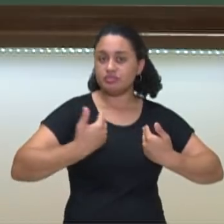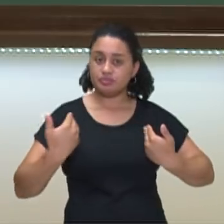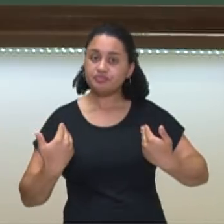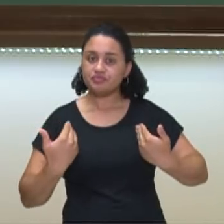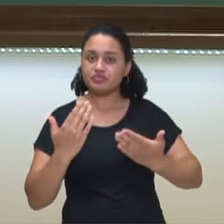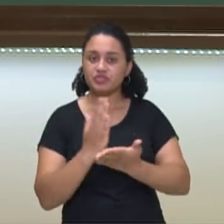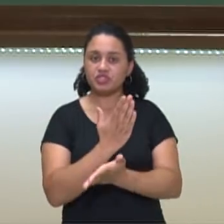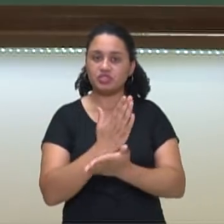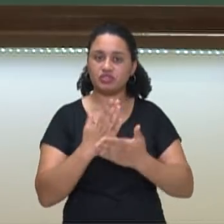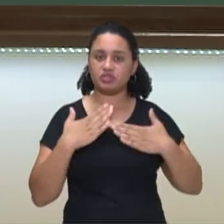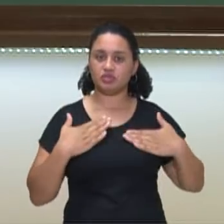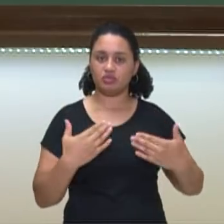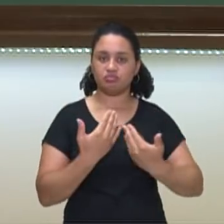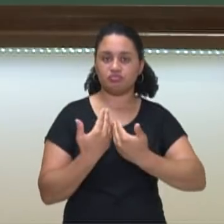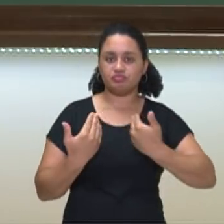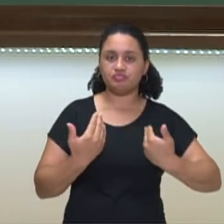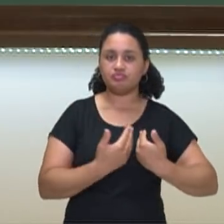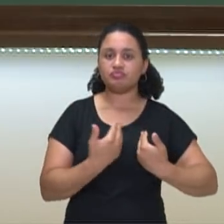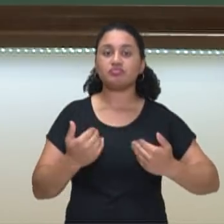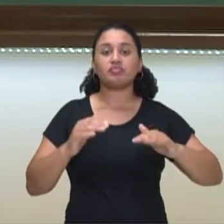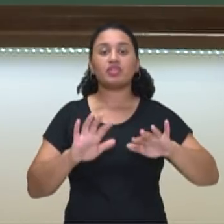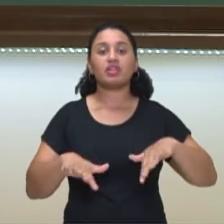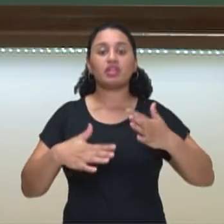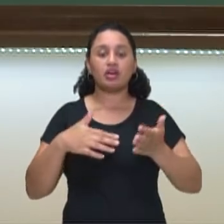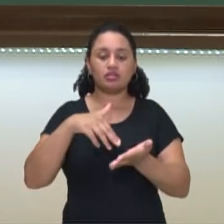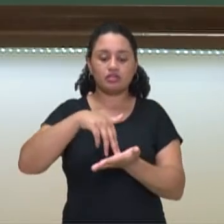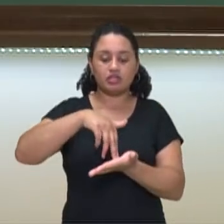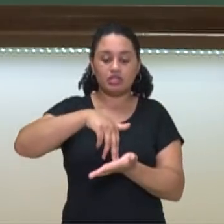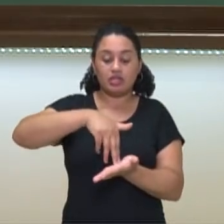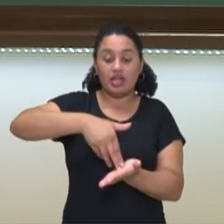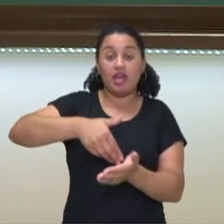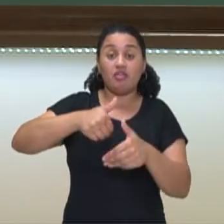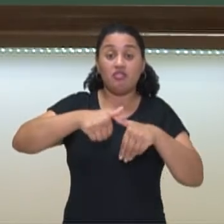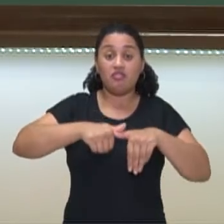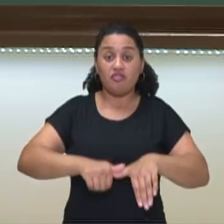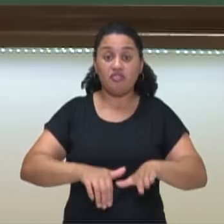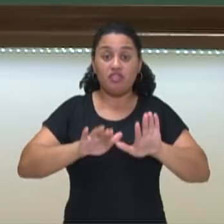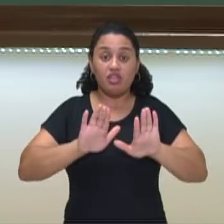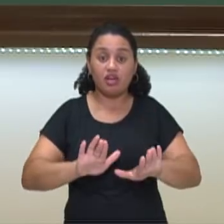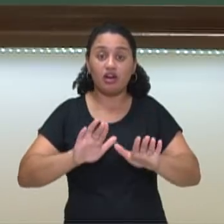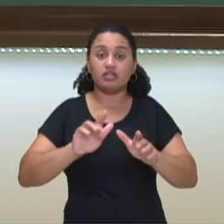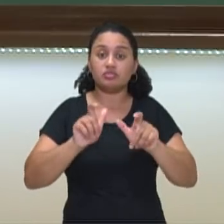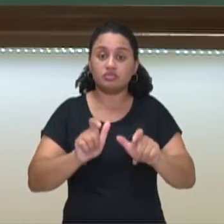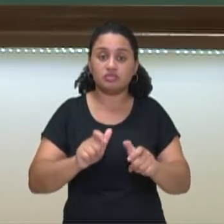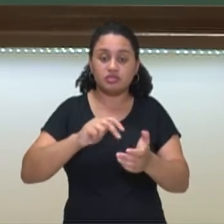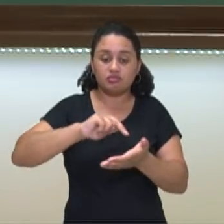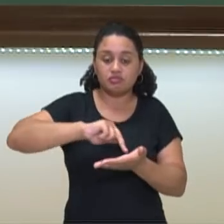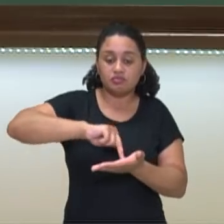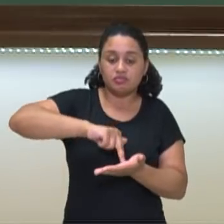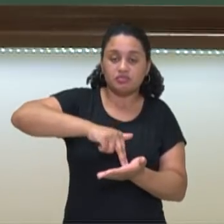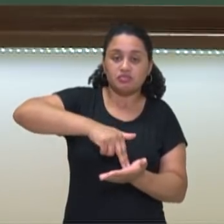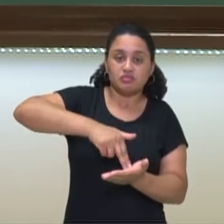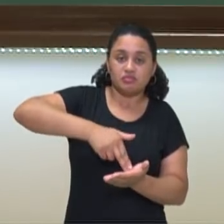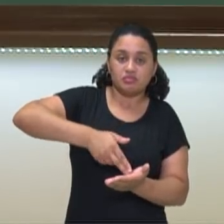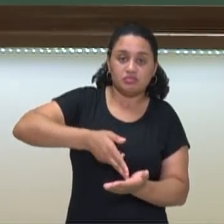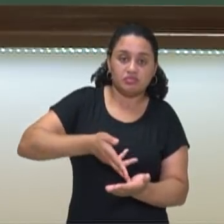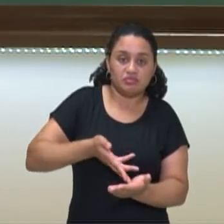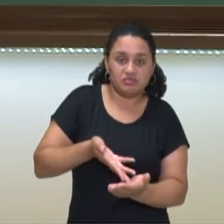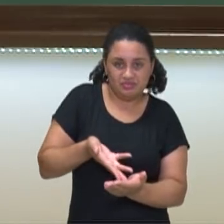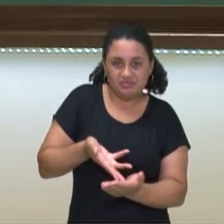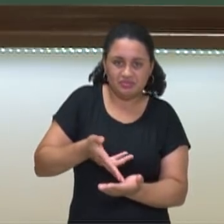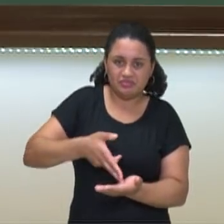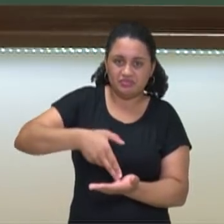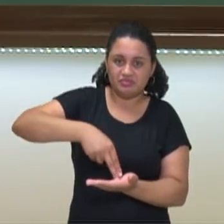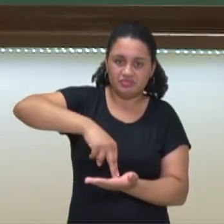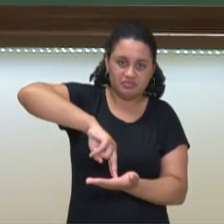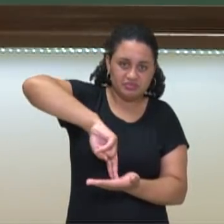exemplo, e lado esquerdo. Então, o giro é um movimento de rotação sobre esse